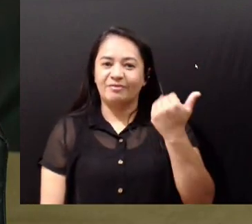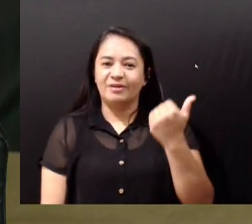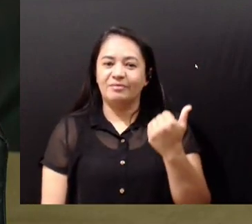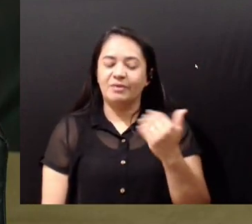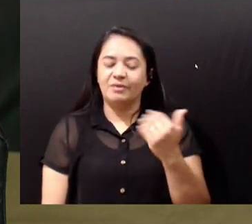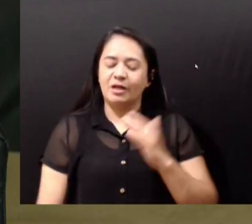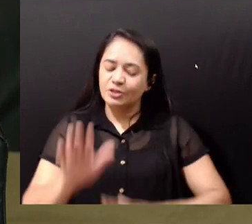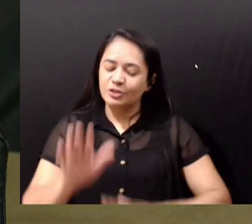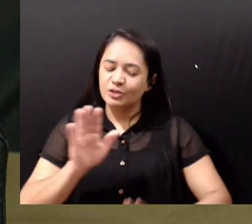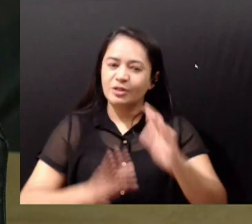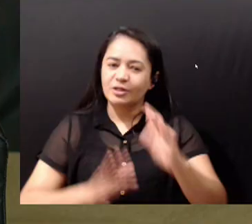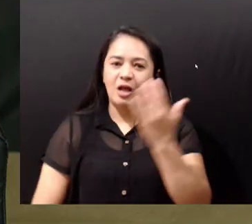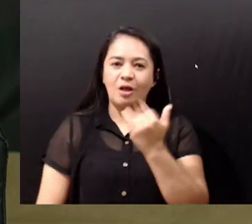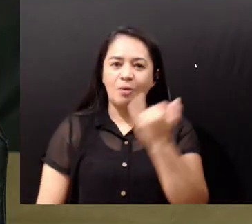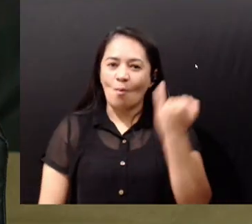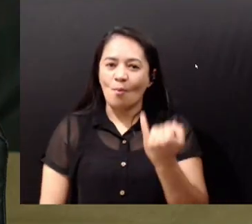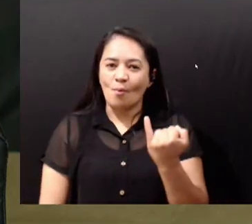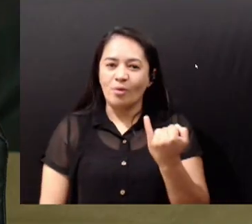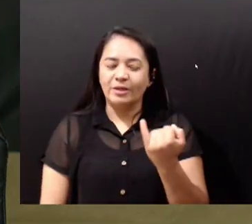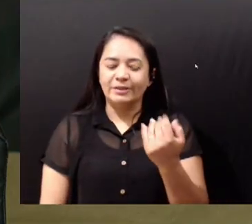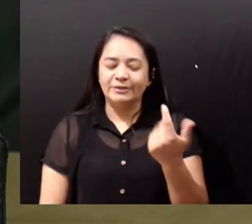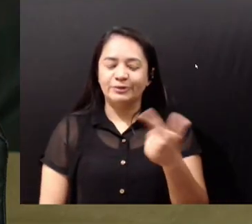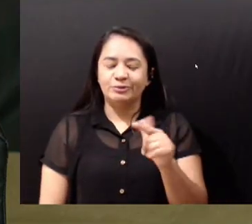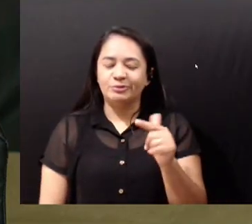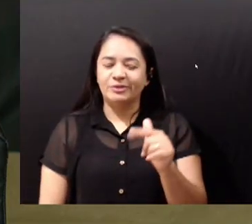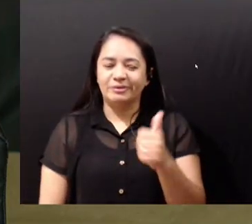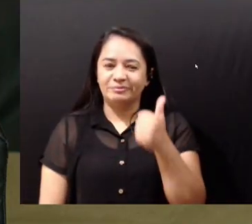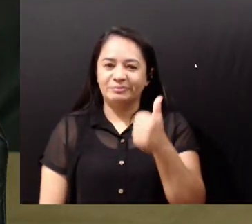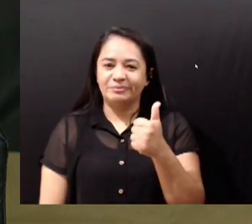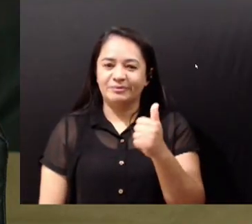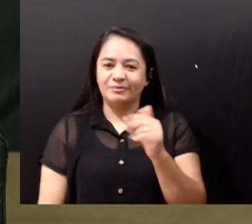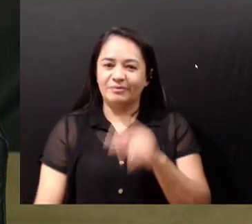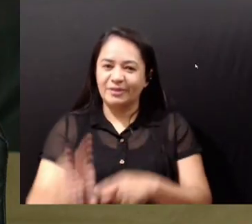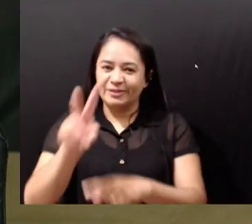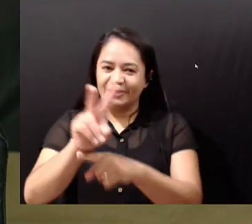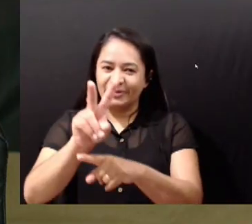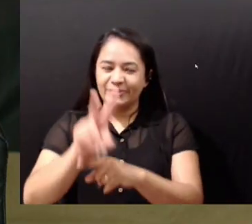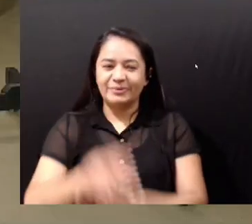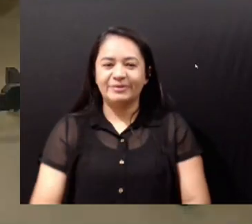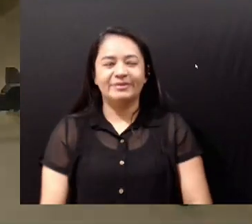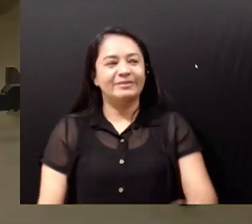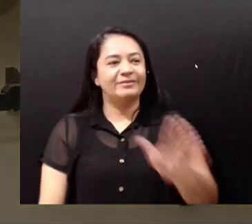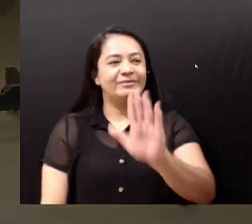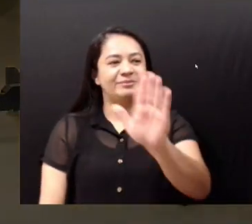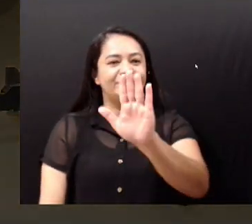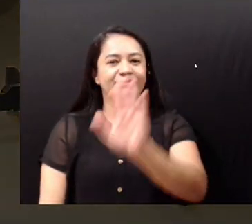dieta milagrosa não existe, tá bom? Se cuida. Tchau, tchau, valeu, pessoal.